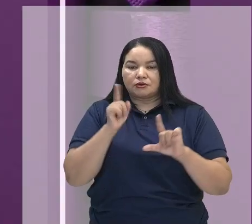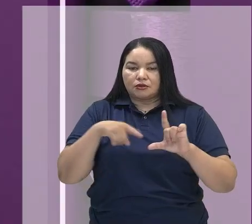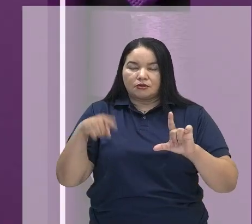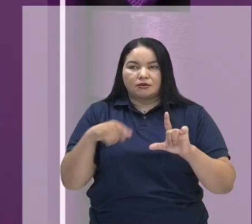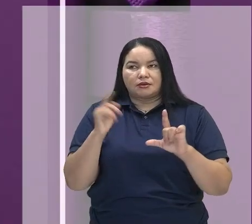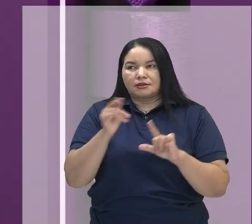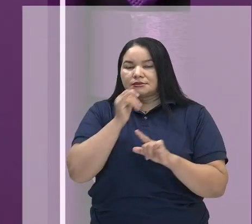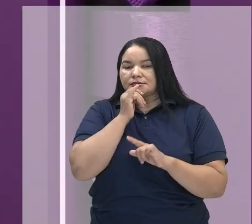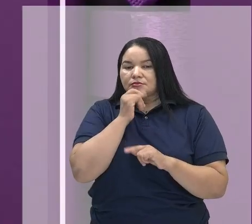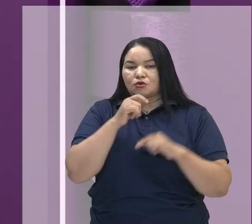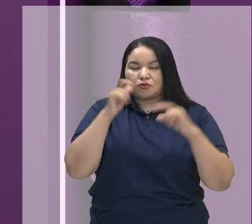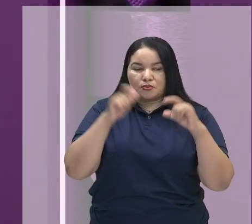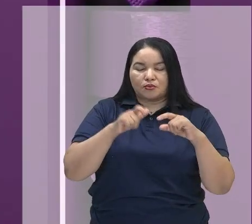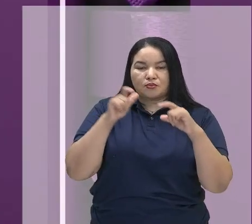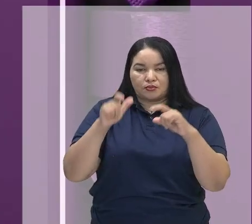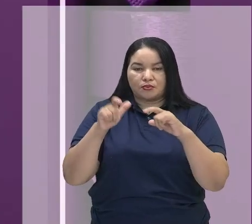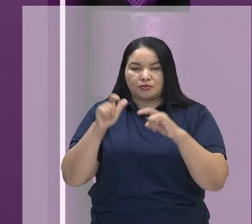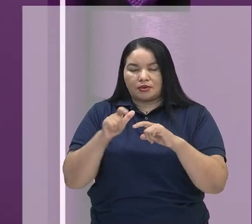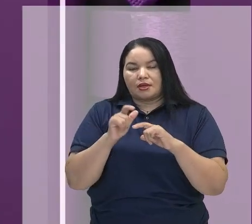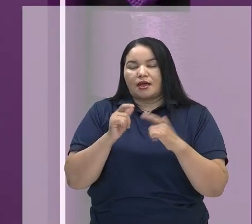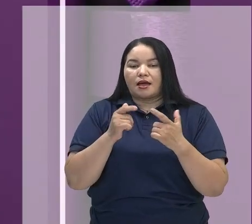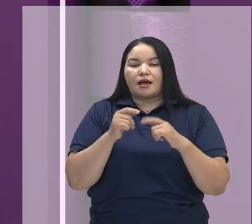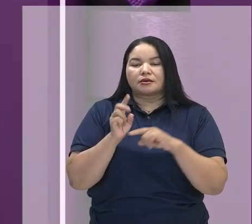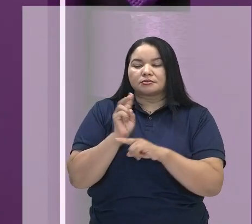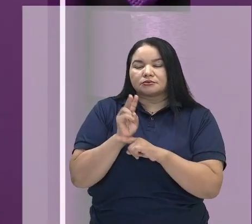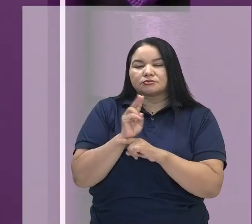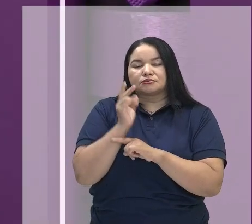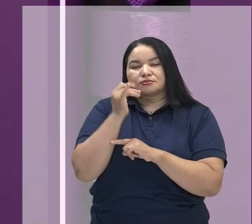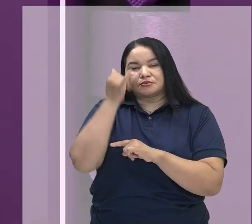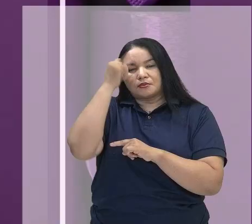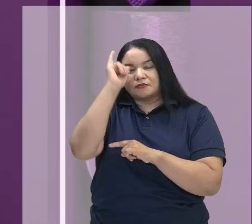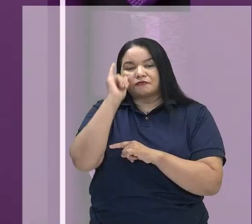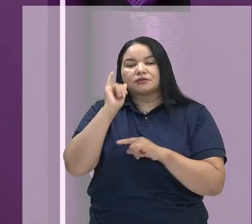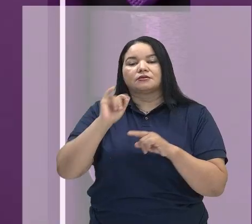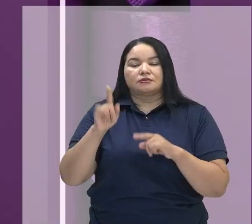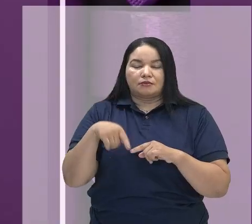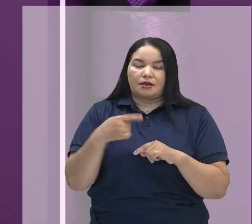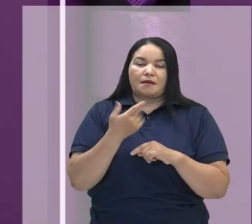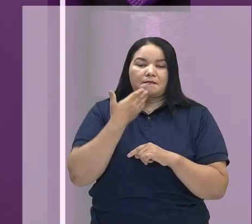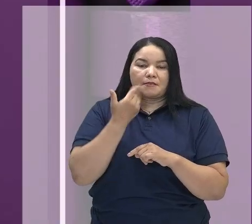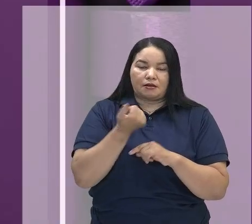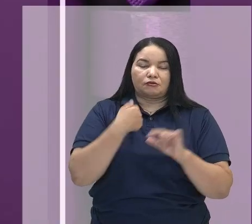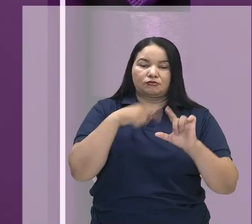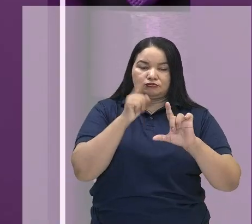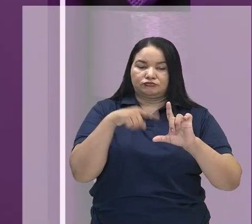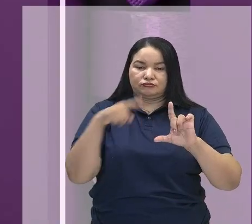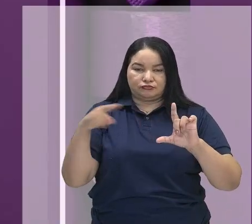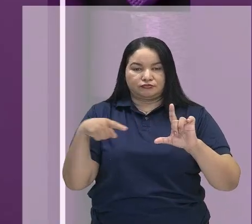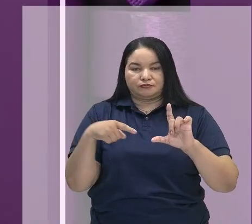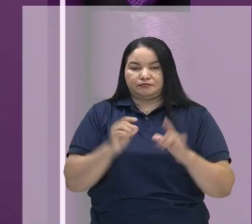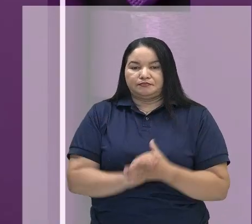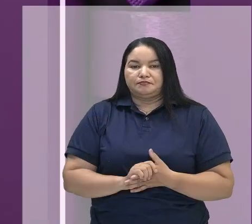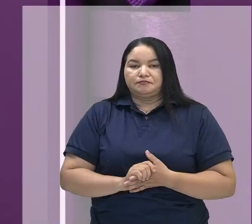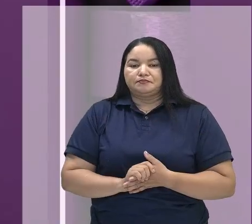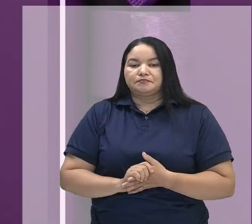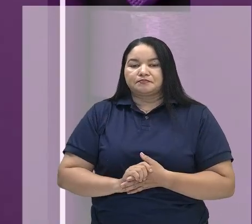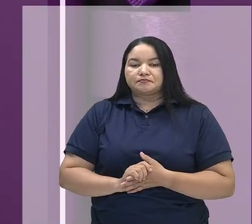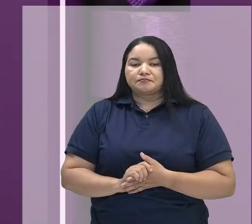para região, o efetivo de bovinos. Então, o mais recomendável é esse também, o gráfico de linhas. Tá